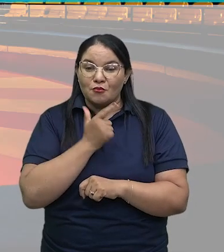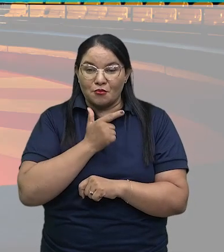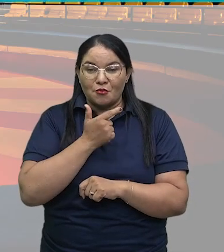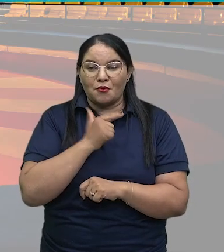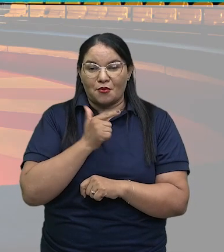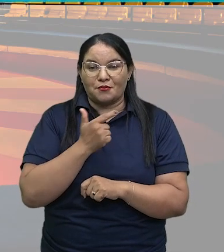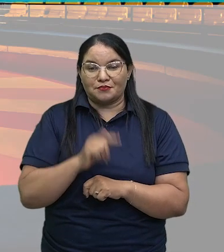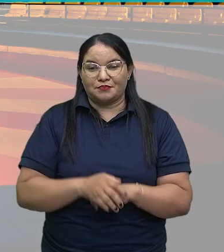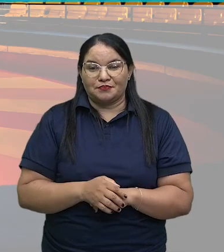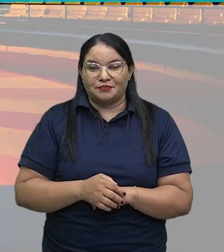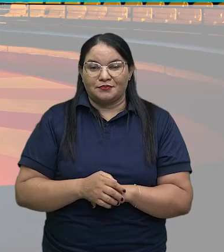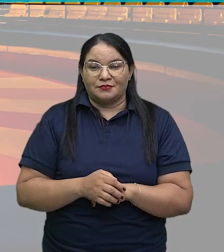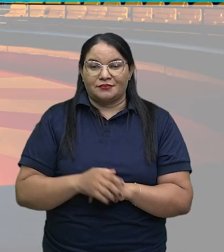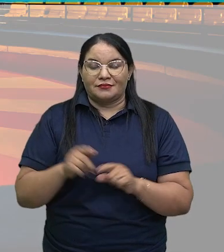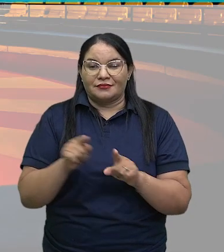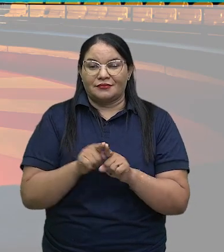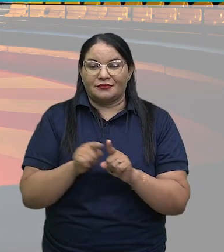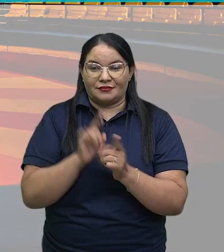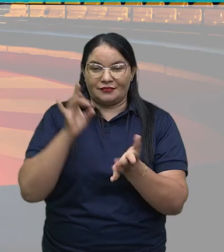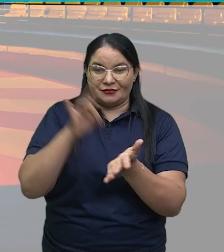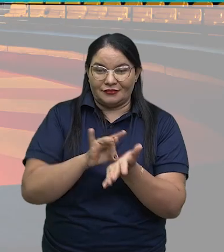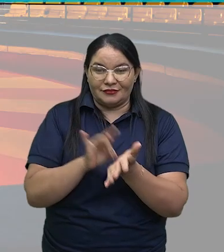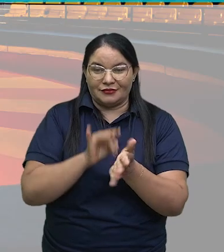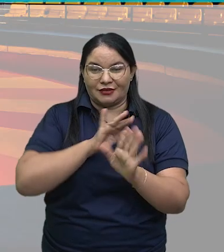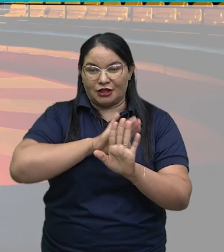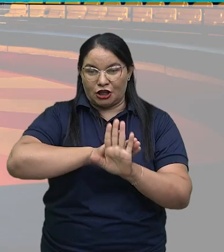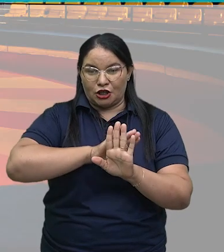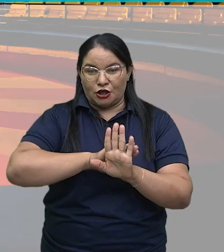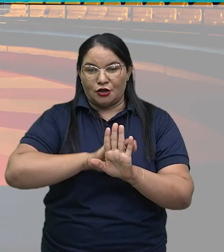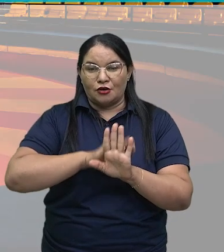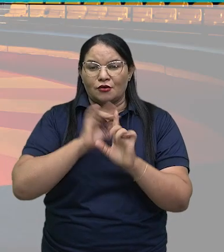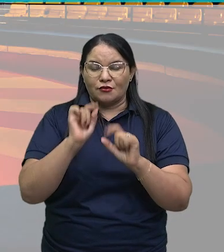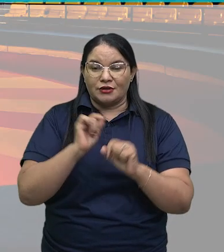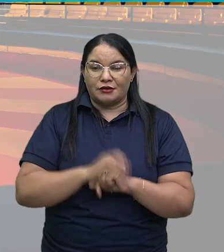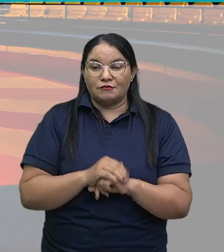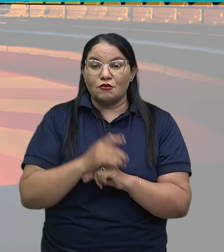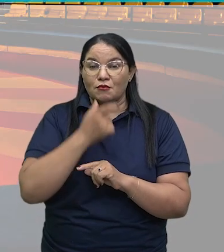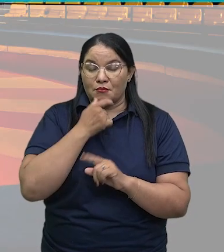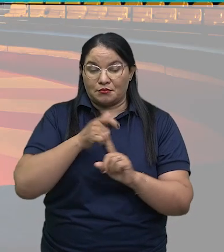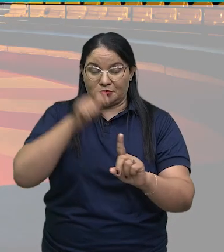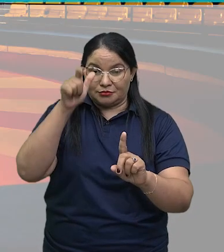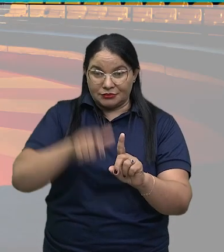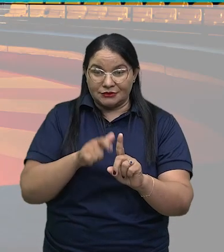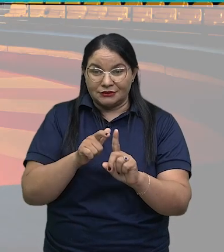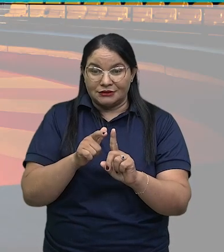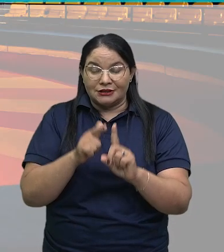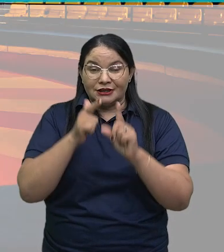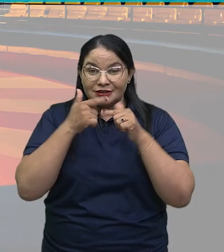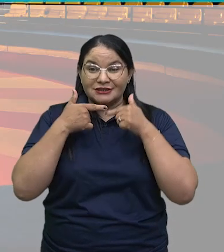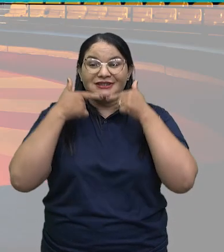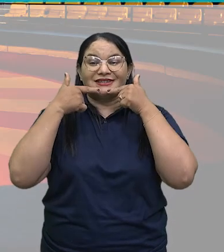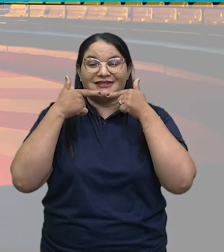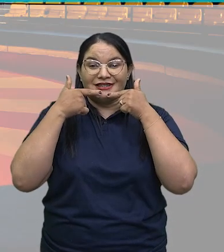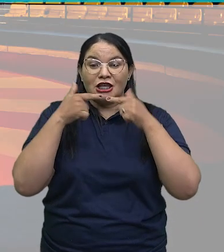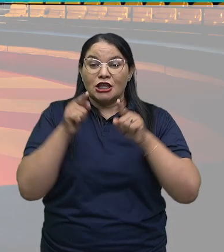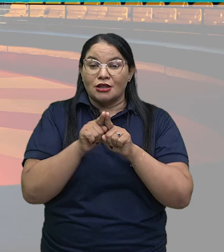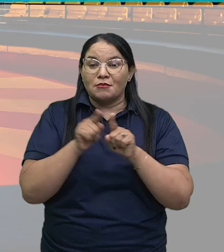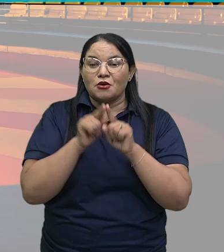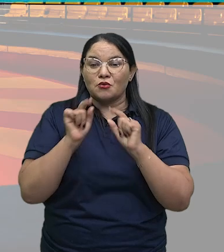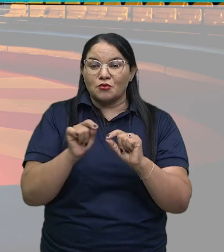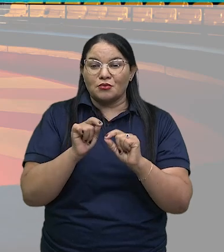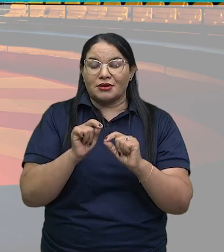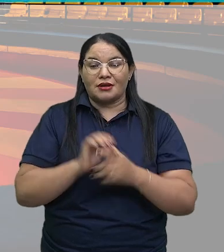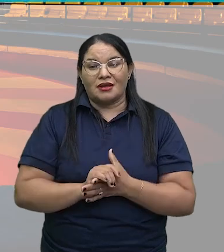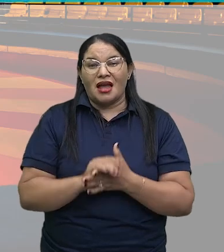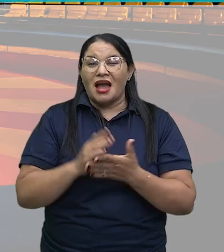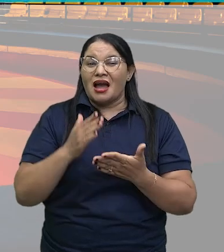diversão. Realidade oculta. Paradoxalmente, a permanência desse sorriso o torna impessoal e,